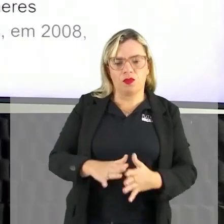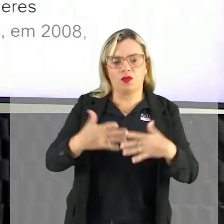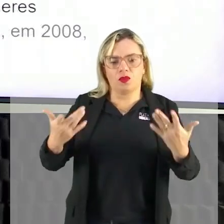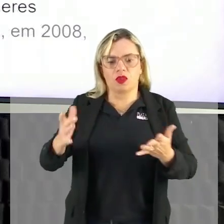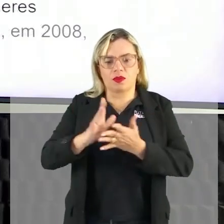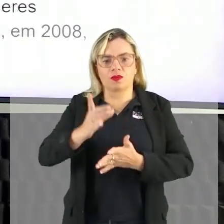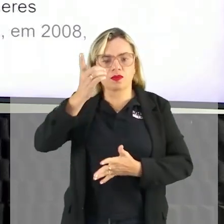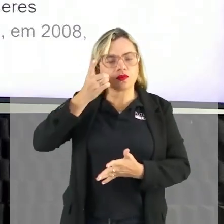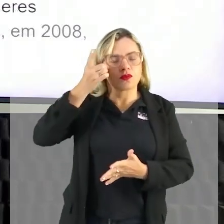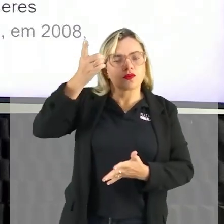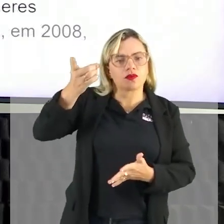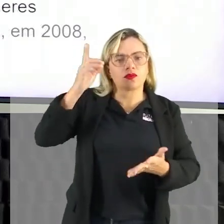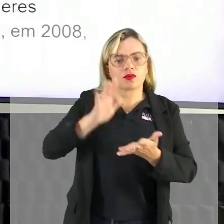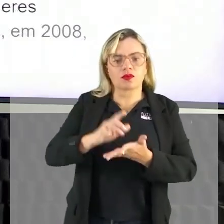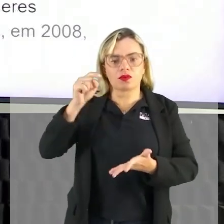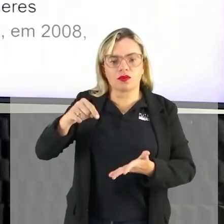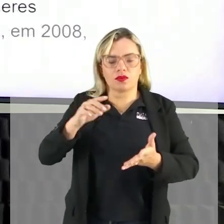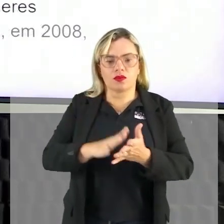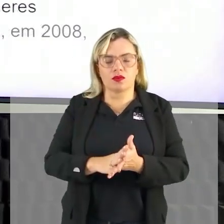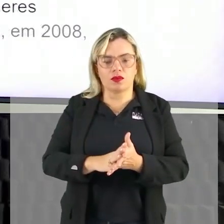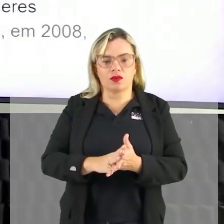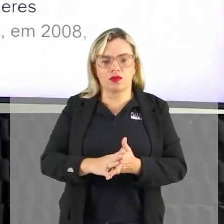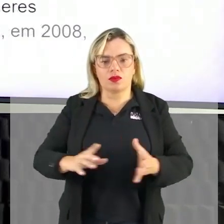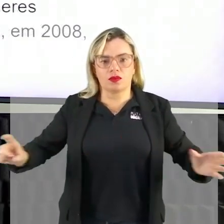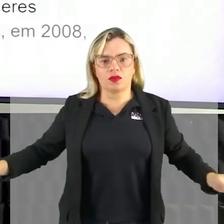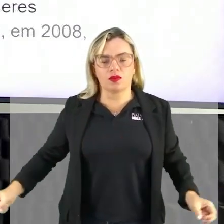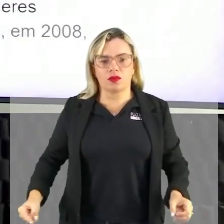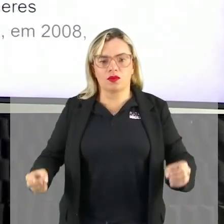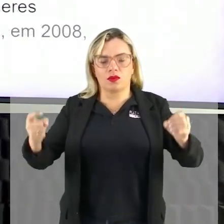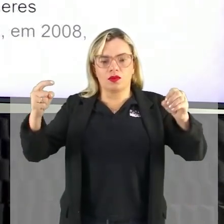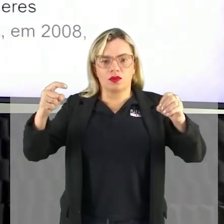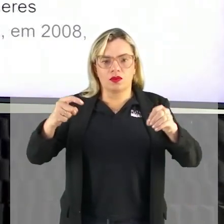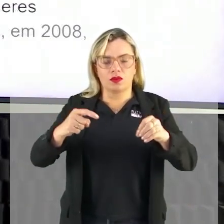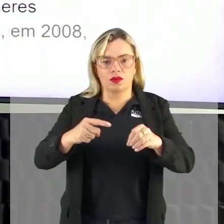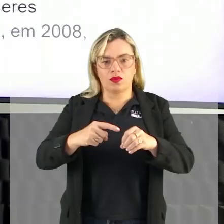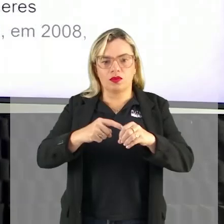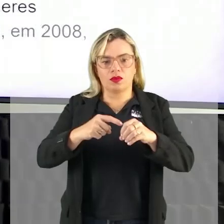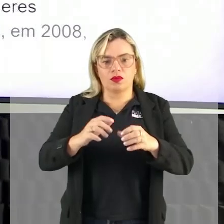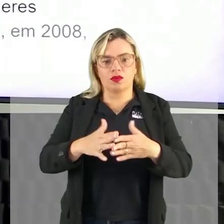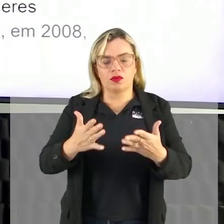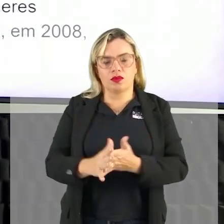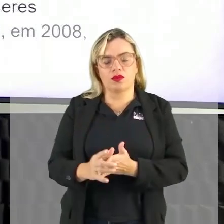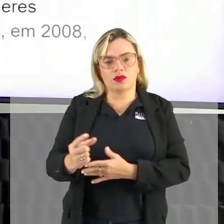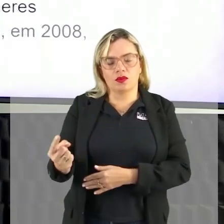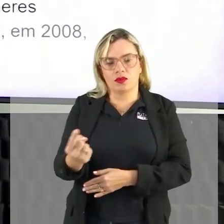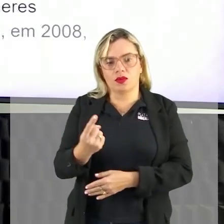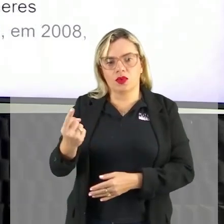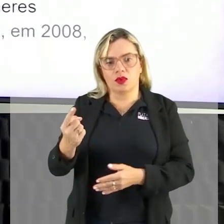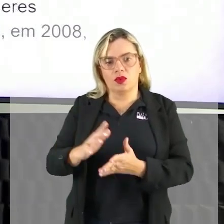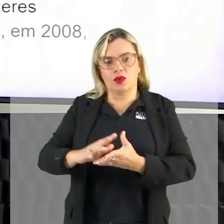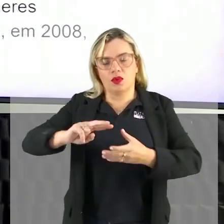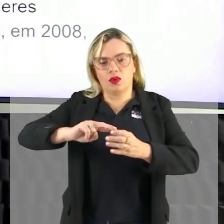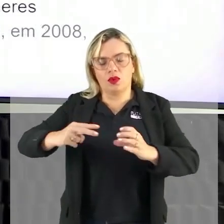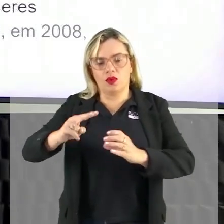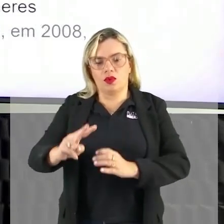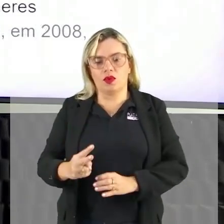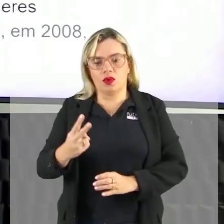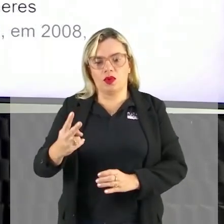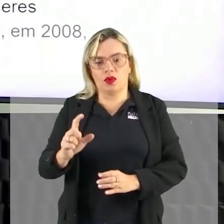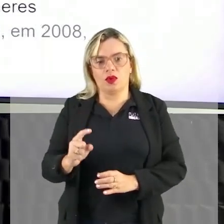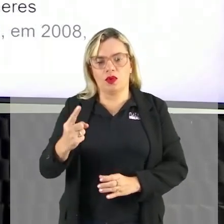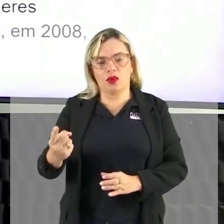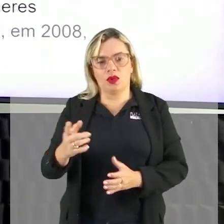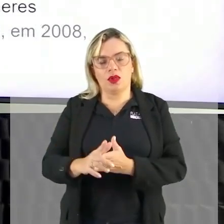ela vem de um gameta que traz, em vez de um cromossomo 21, ele traz